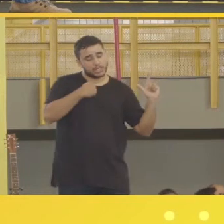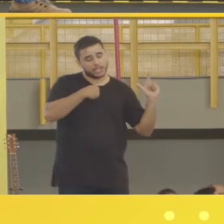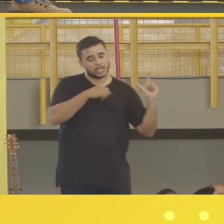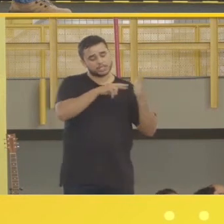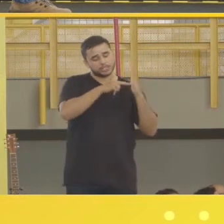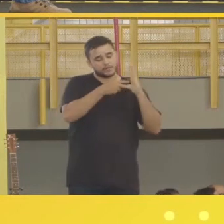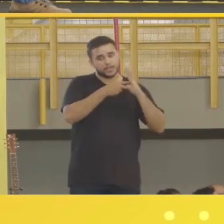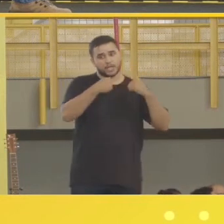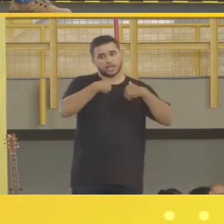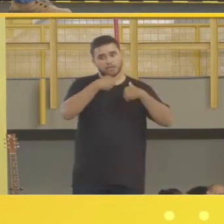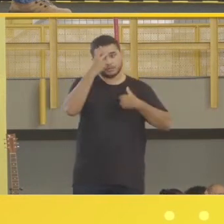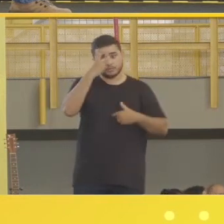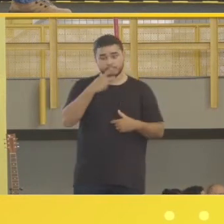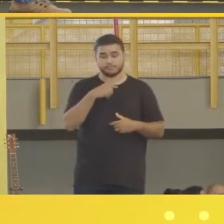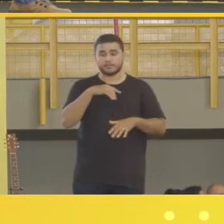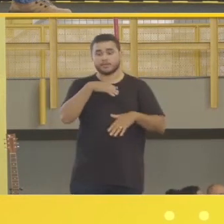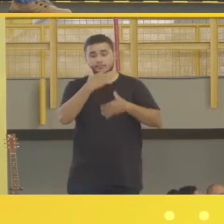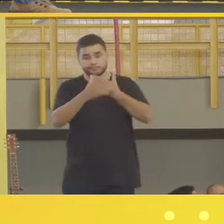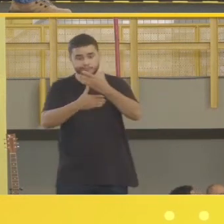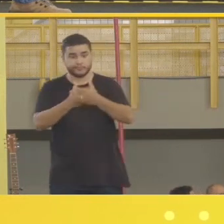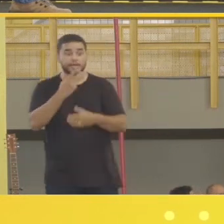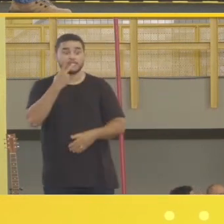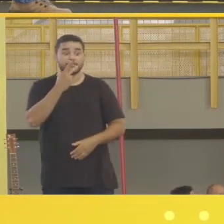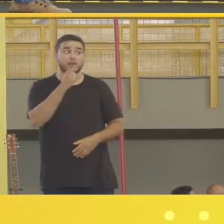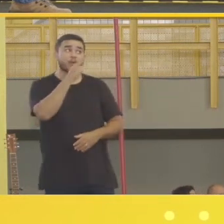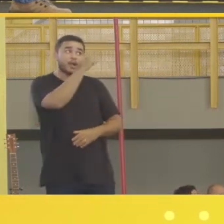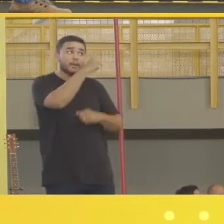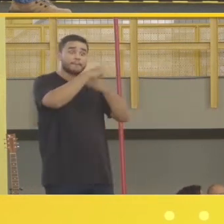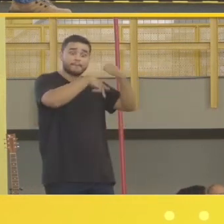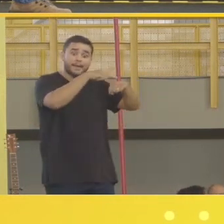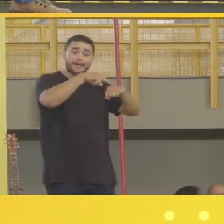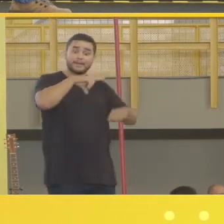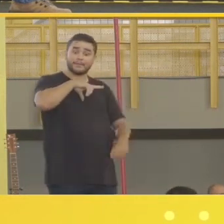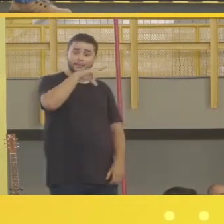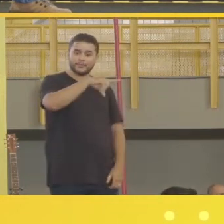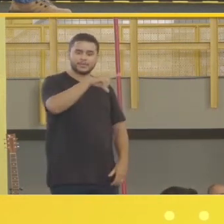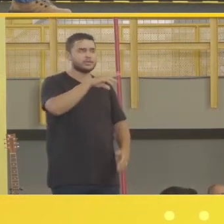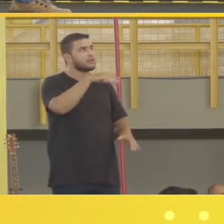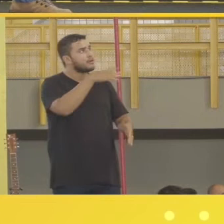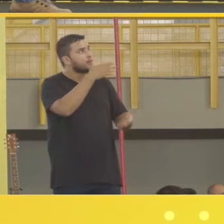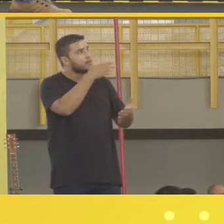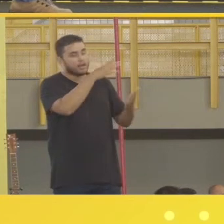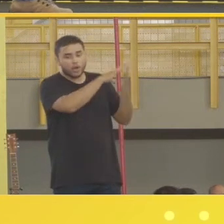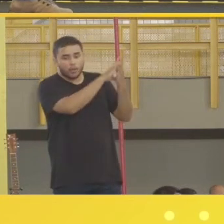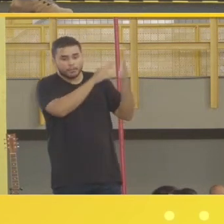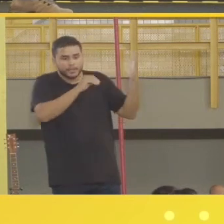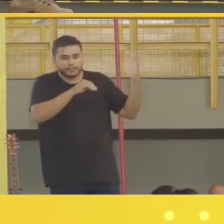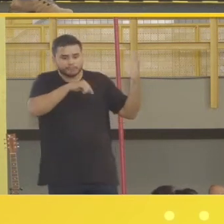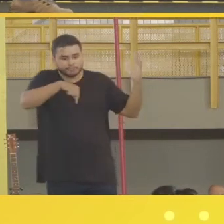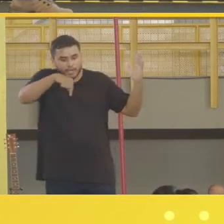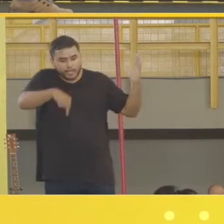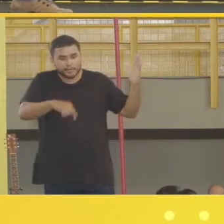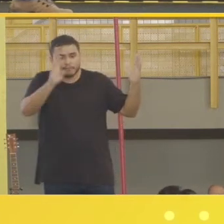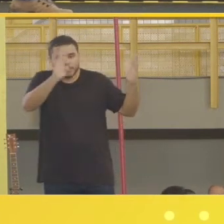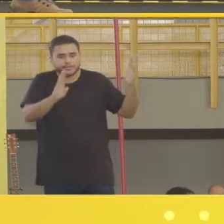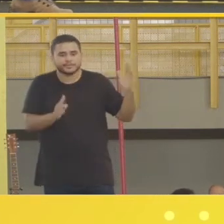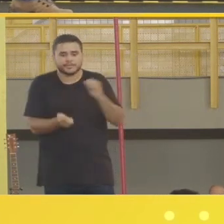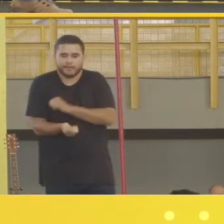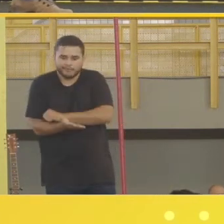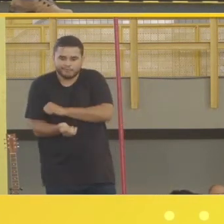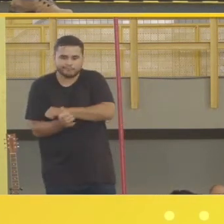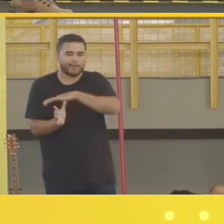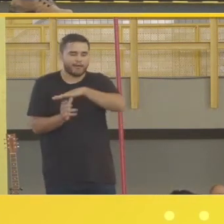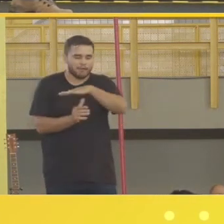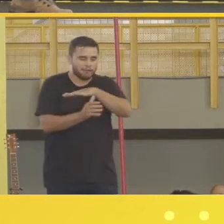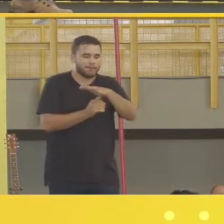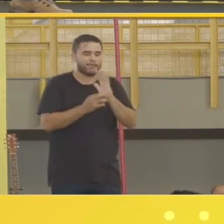que foi deixada para nós e da qual nós até hoje estamos agrilhoados, aprisionados. Temos a